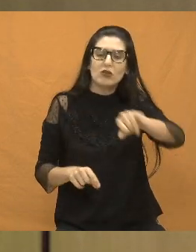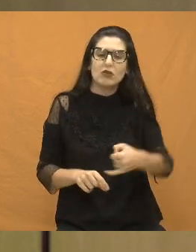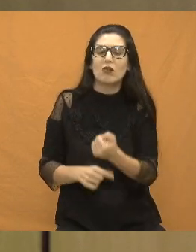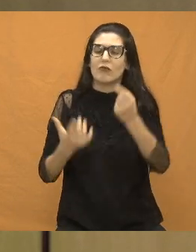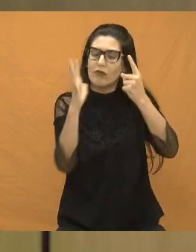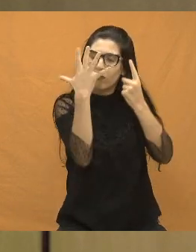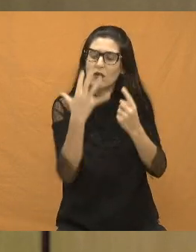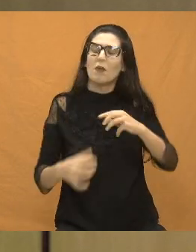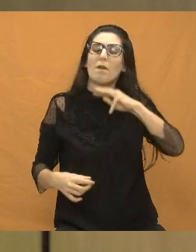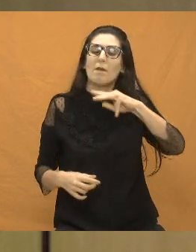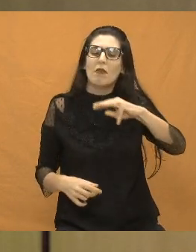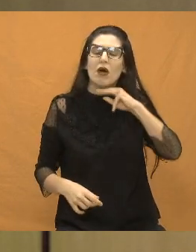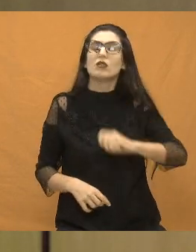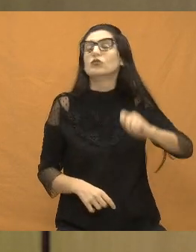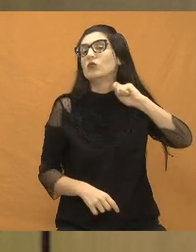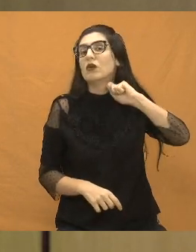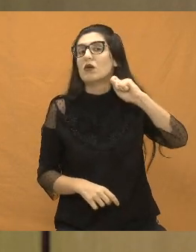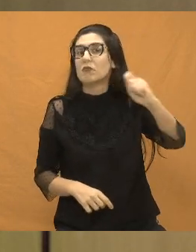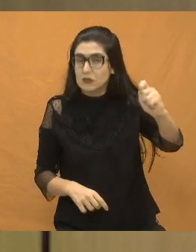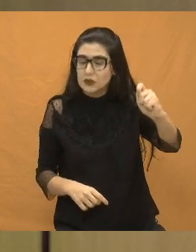2019, relacionado ao